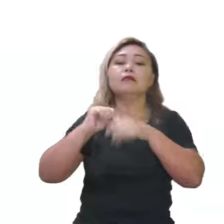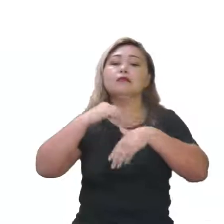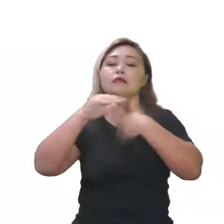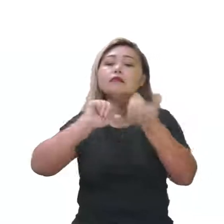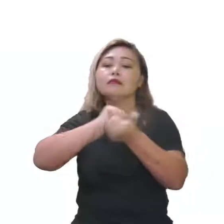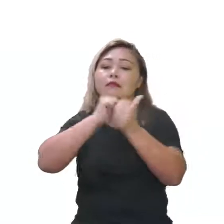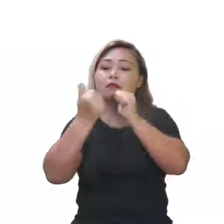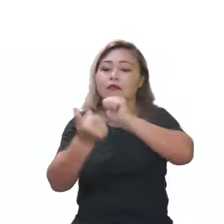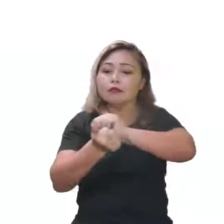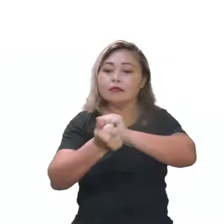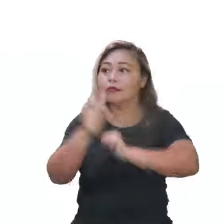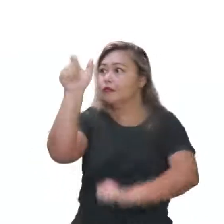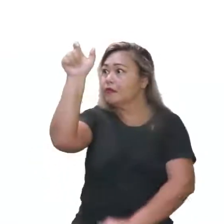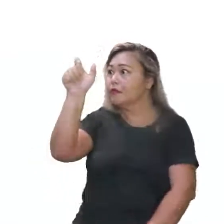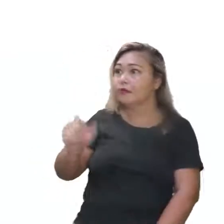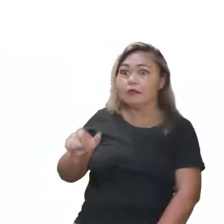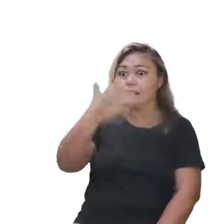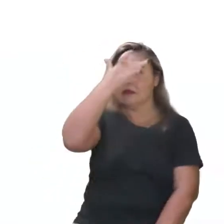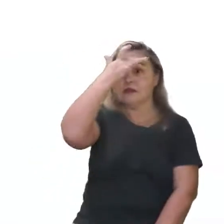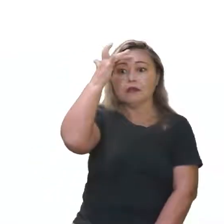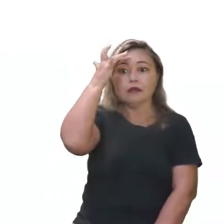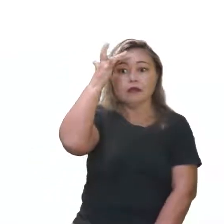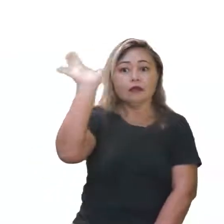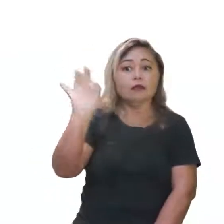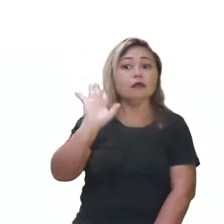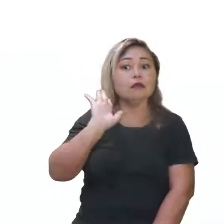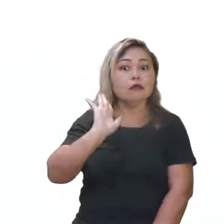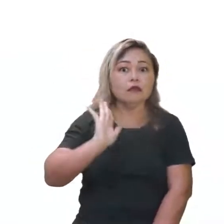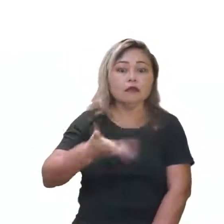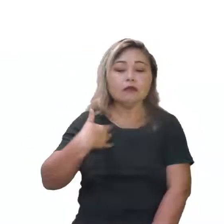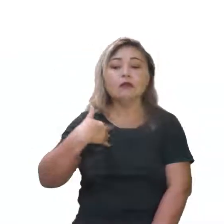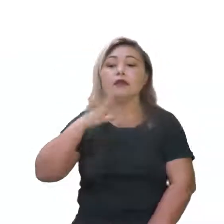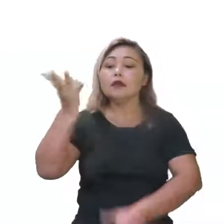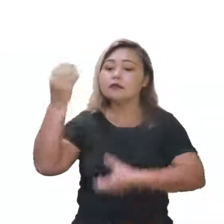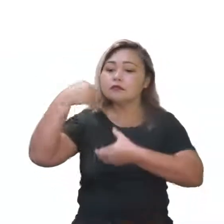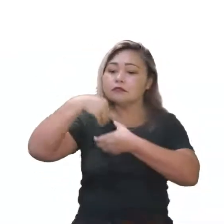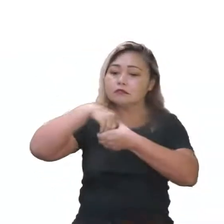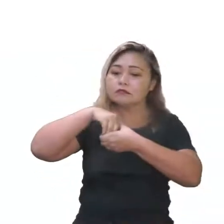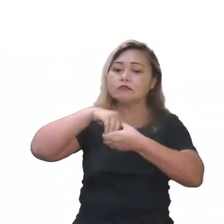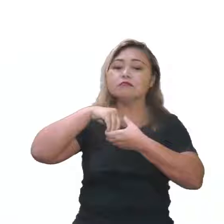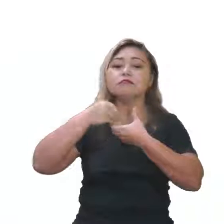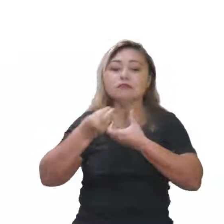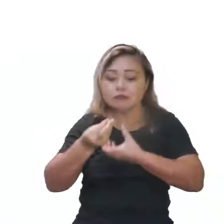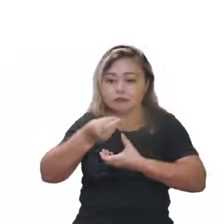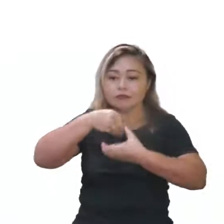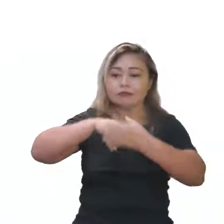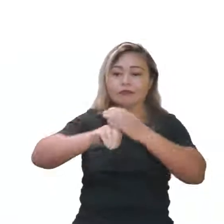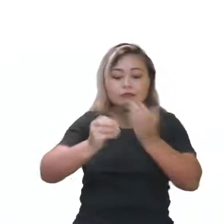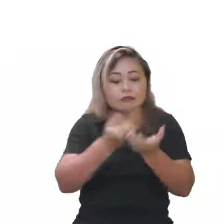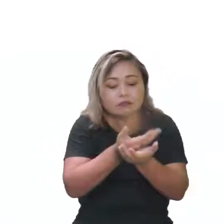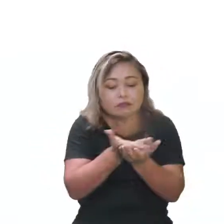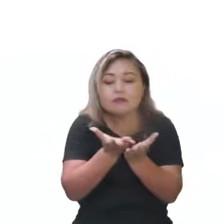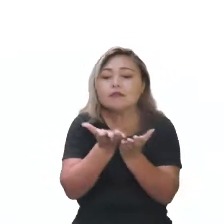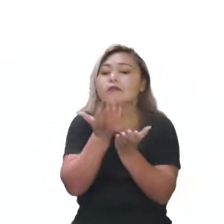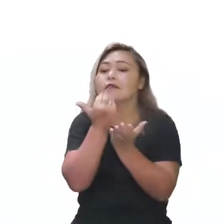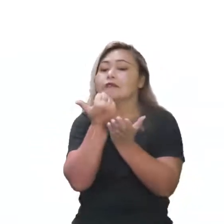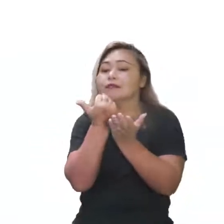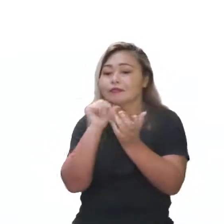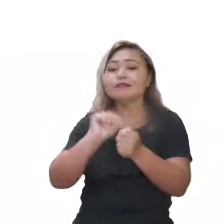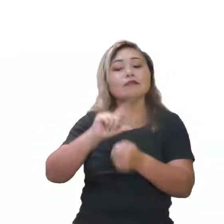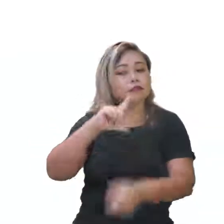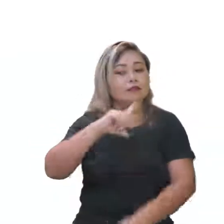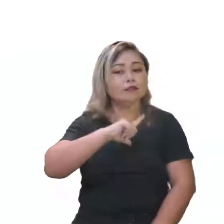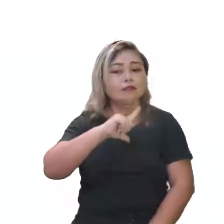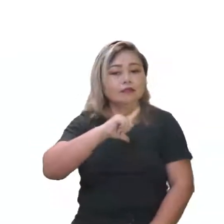se transformou em uma pessoa que já incluiu aí no seu cardápio, na sua alimentação. A gente sabe